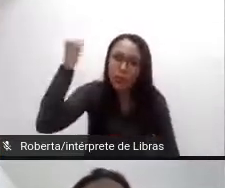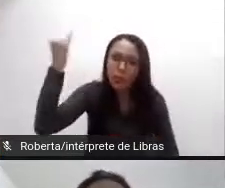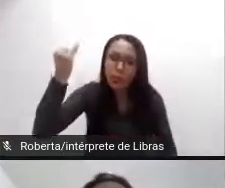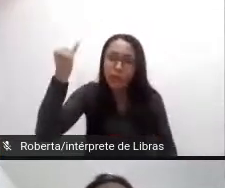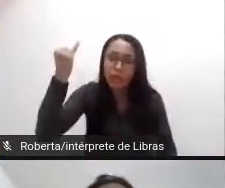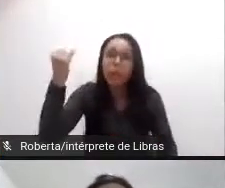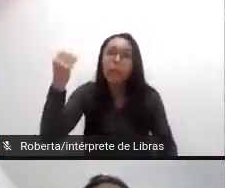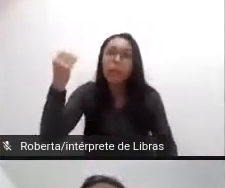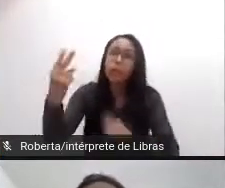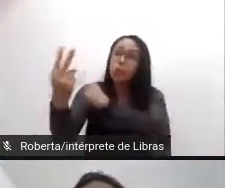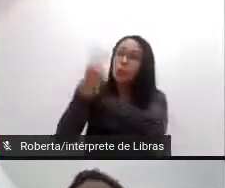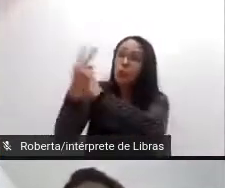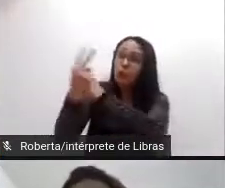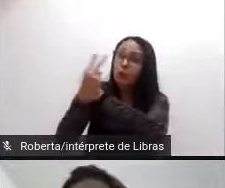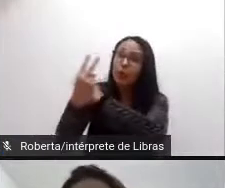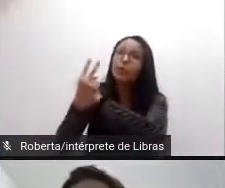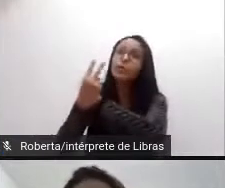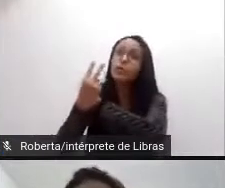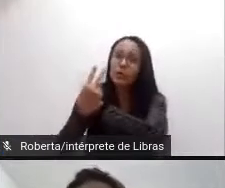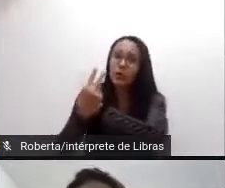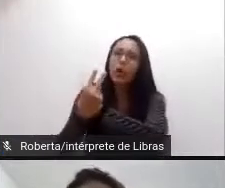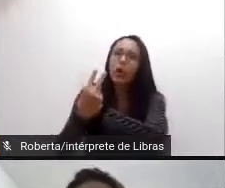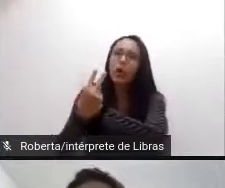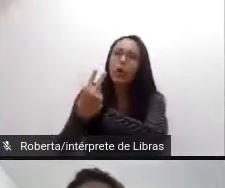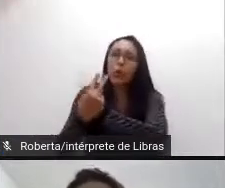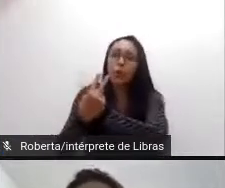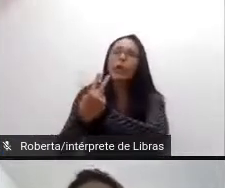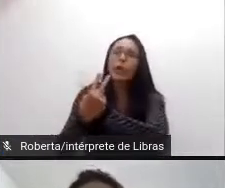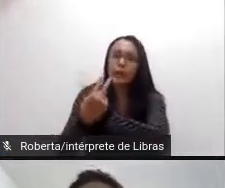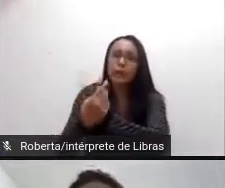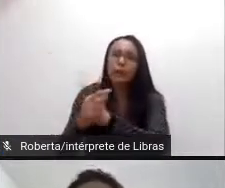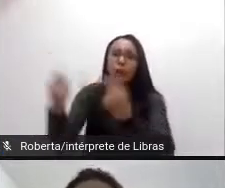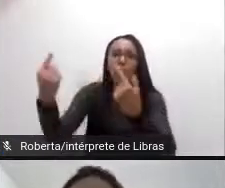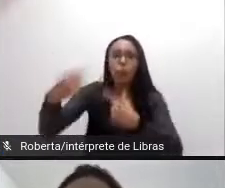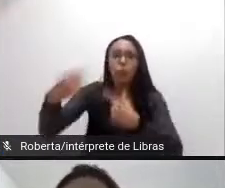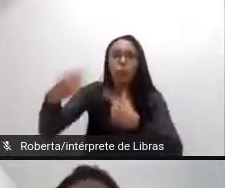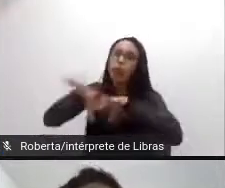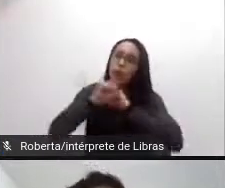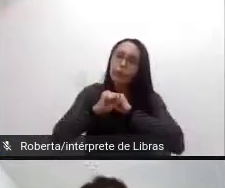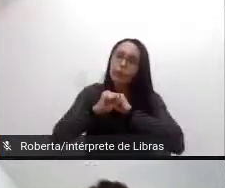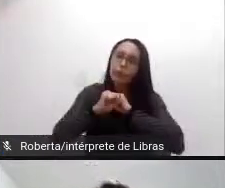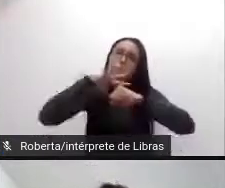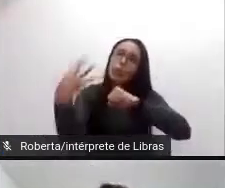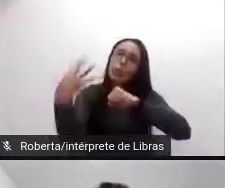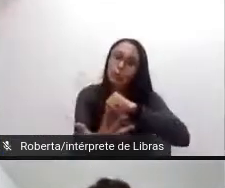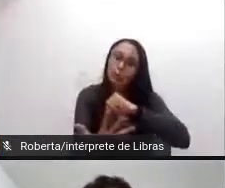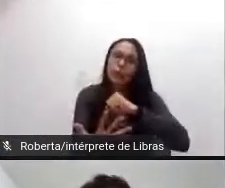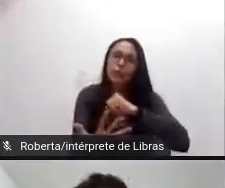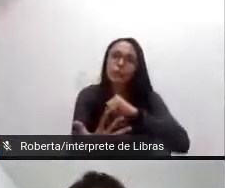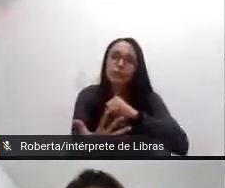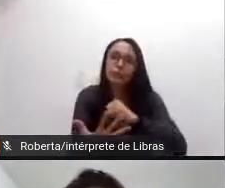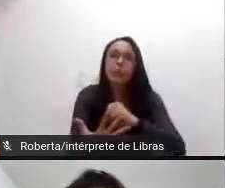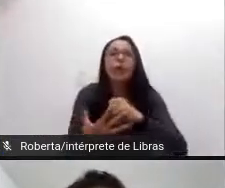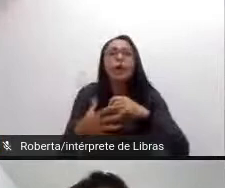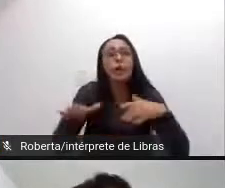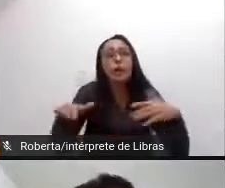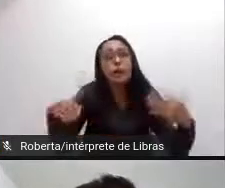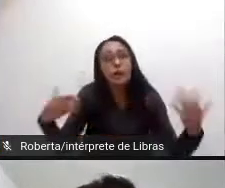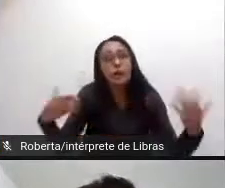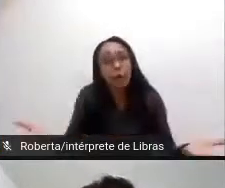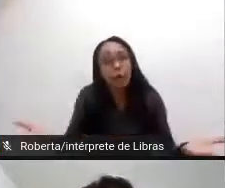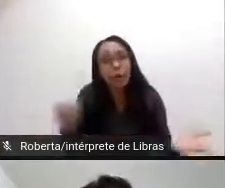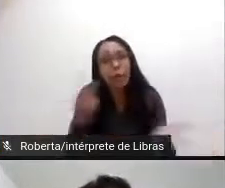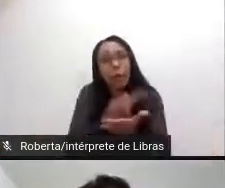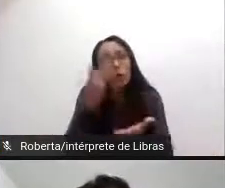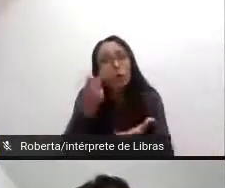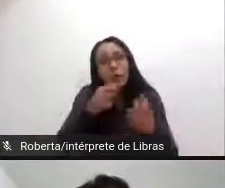protegem contra a infecção da Covid-19. E aí foi se disseminando esses casos